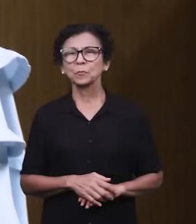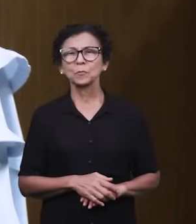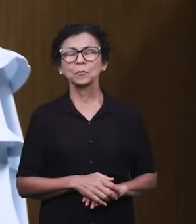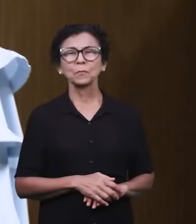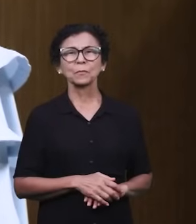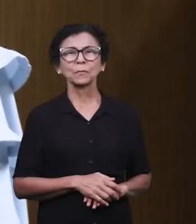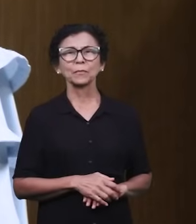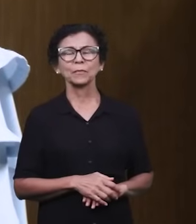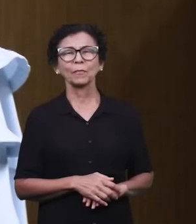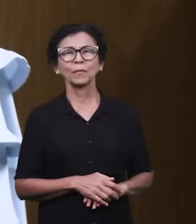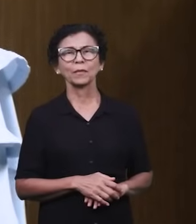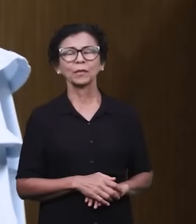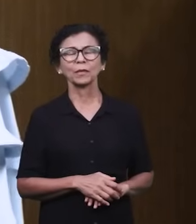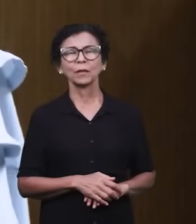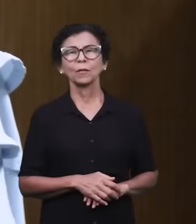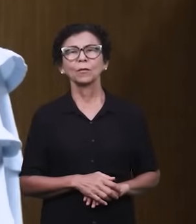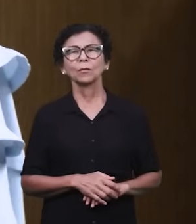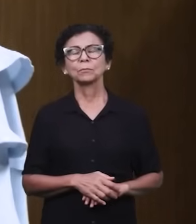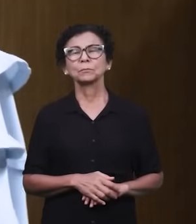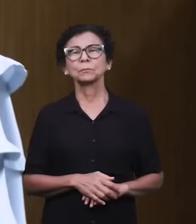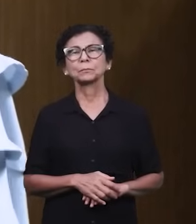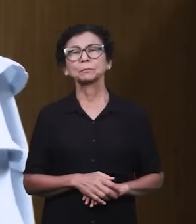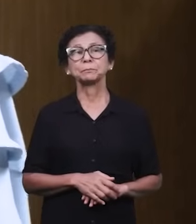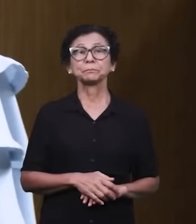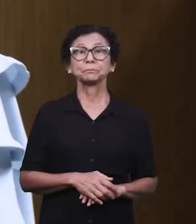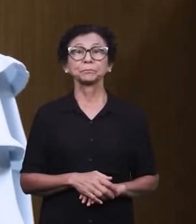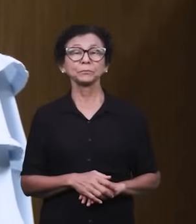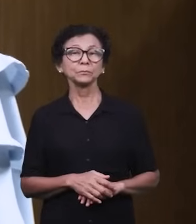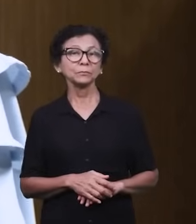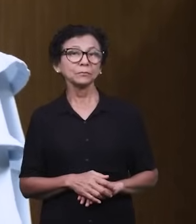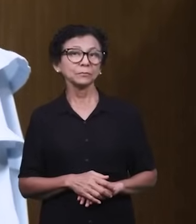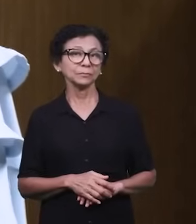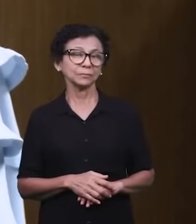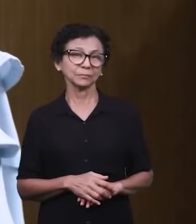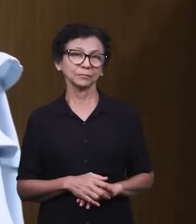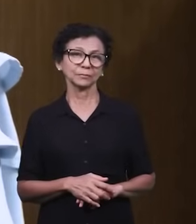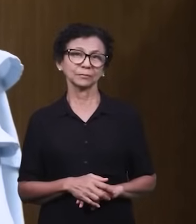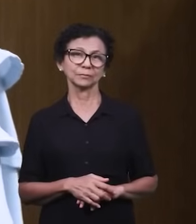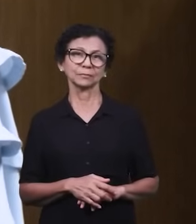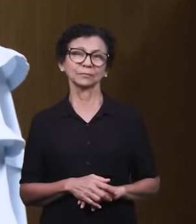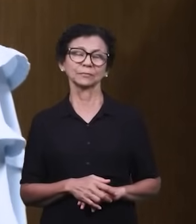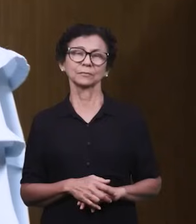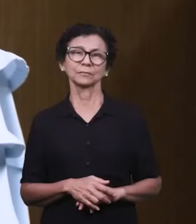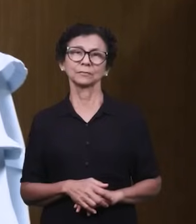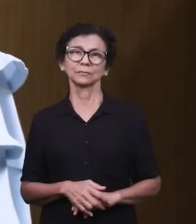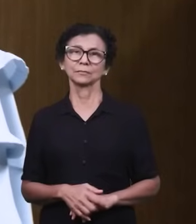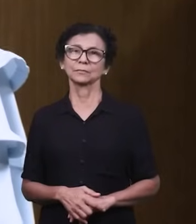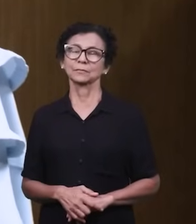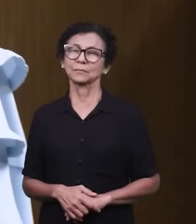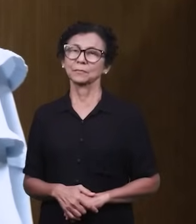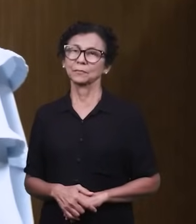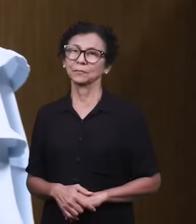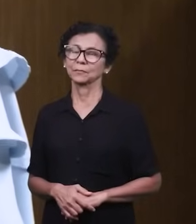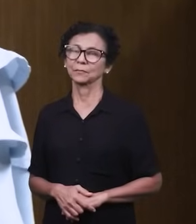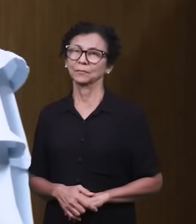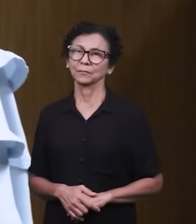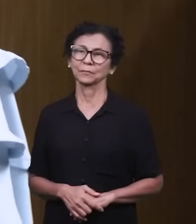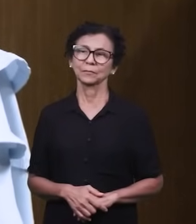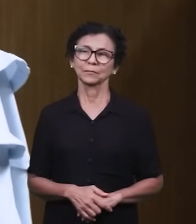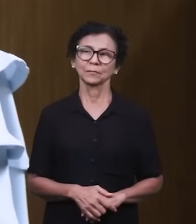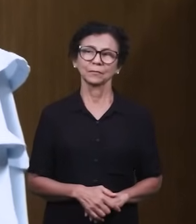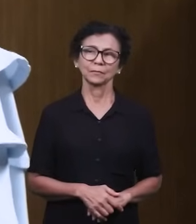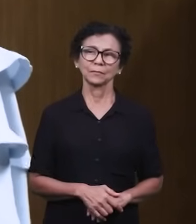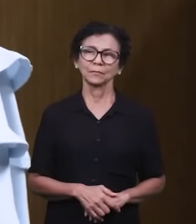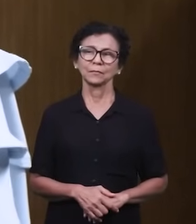facilidade com isso, e eu procurei a professora Jane Gonçalves. Por ser uma irmã nossa, eu conhecia o trabalho dela,